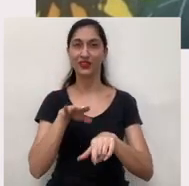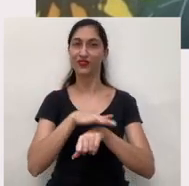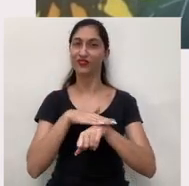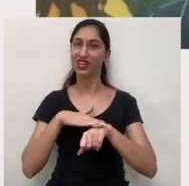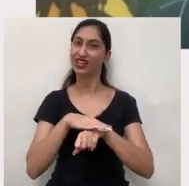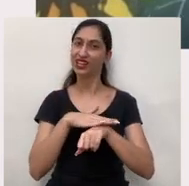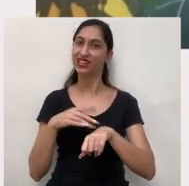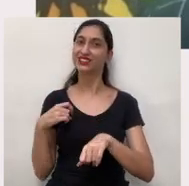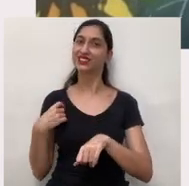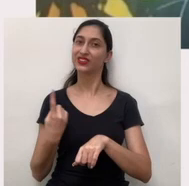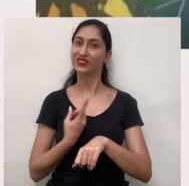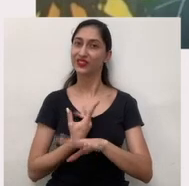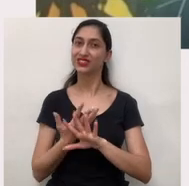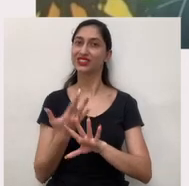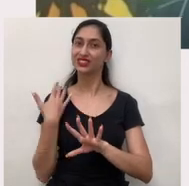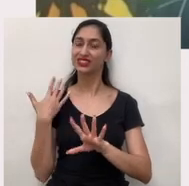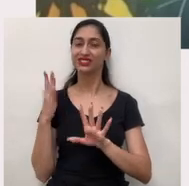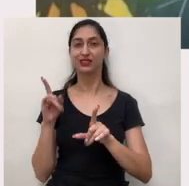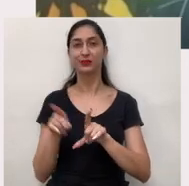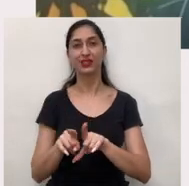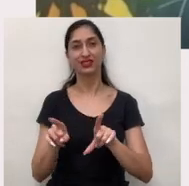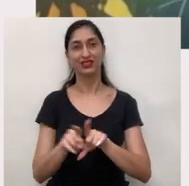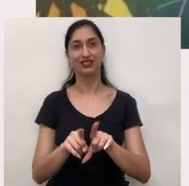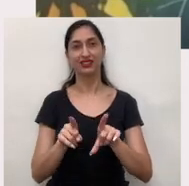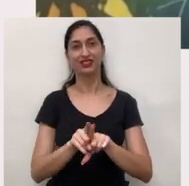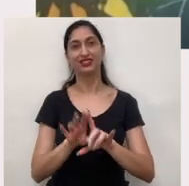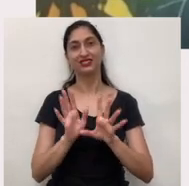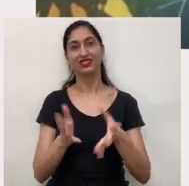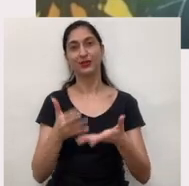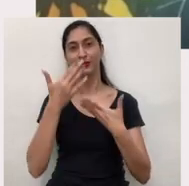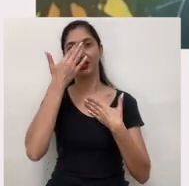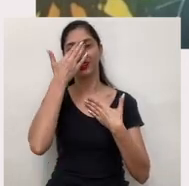nossa reunião prévia hoje também. Adorei o seu